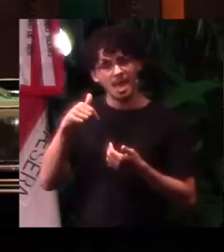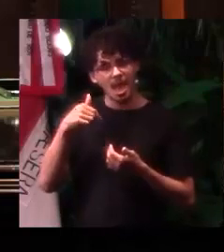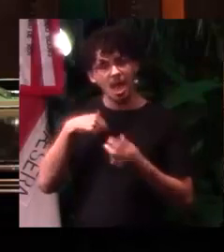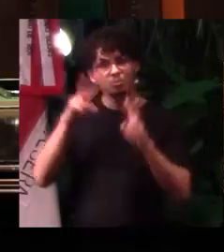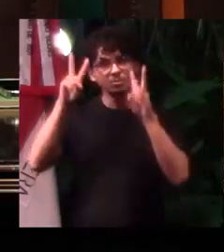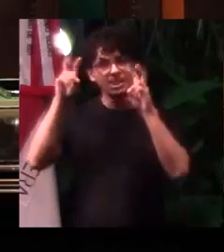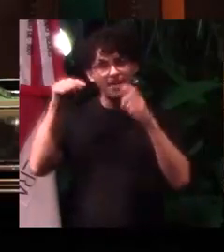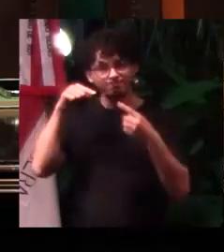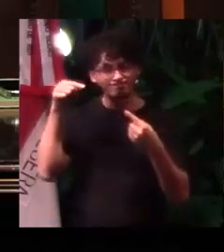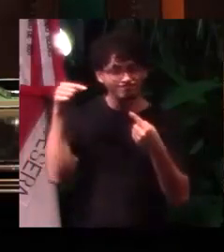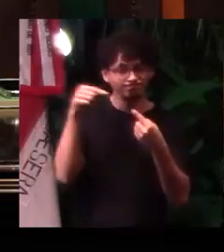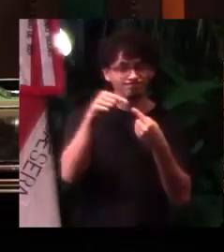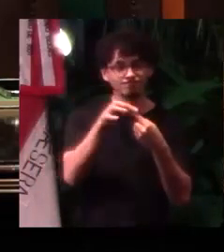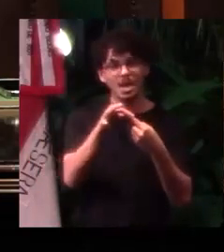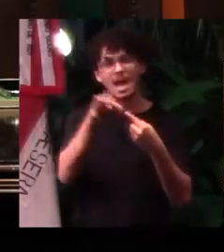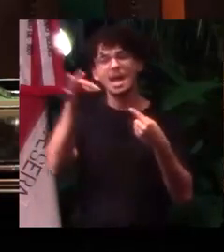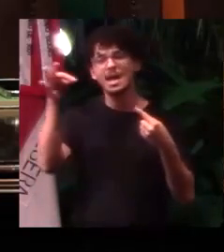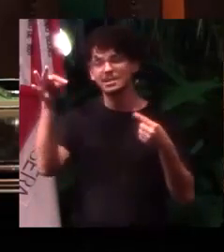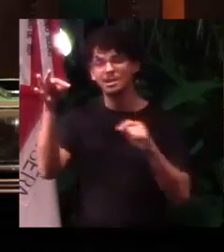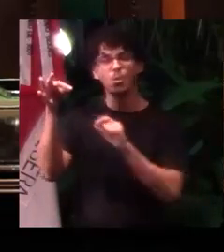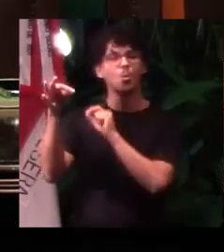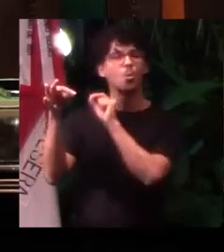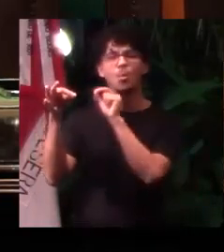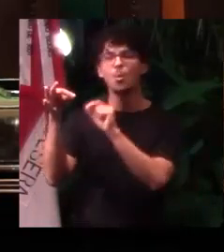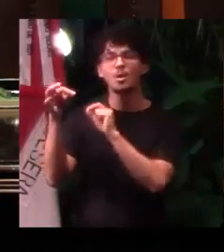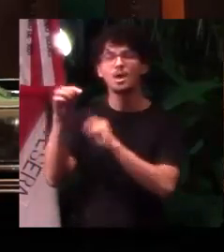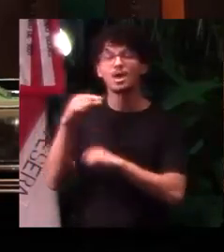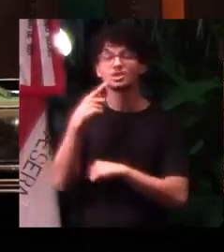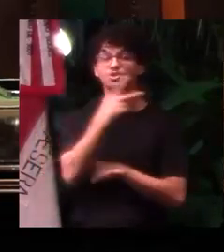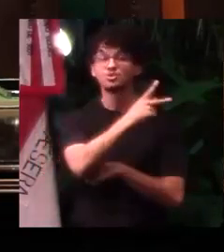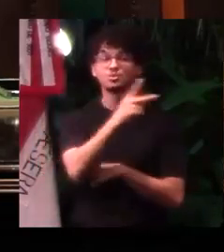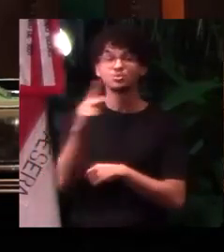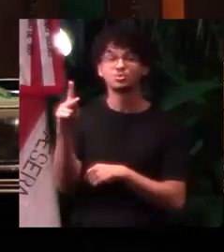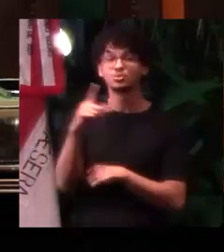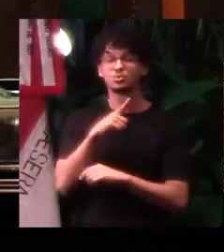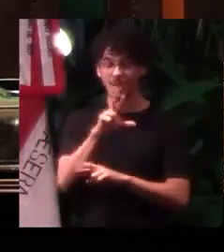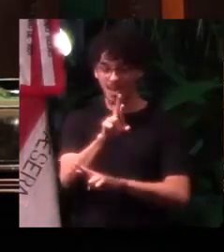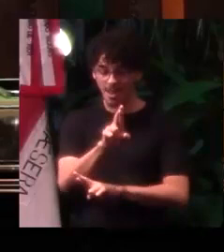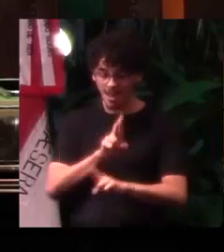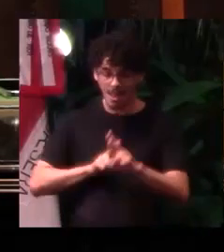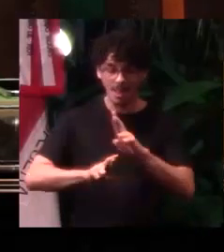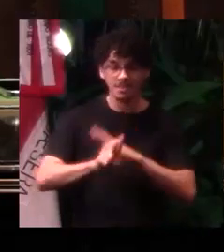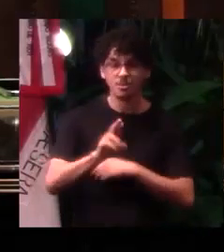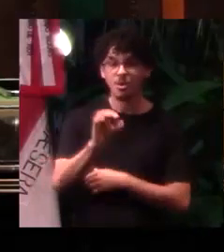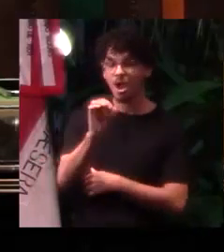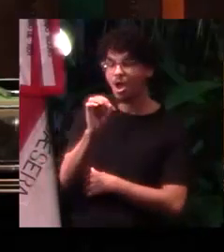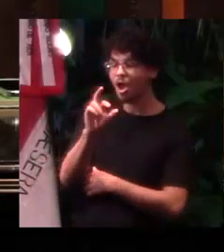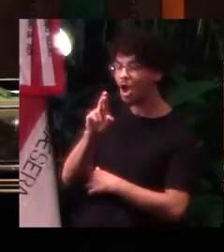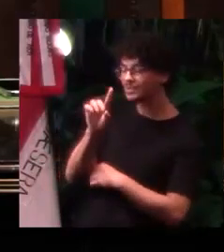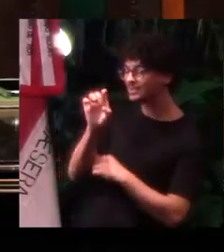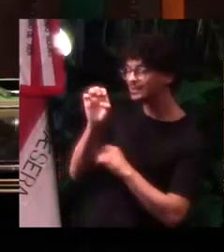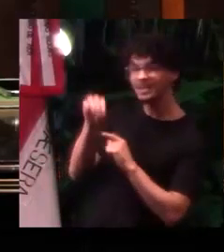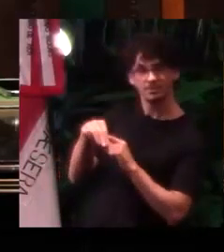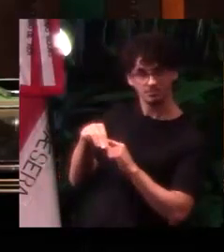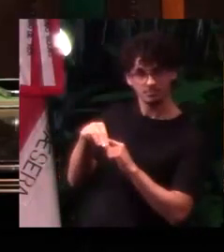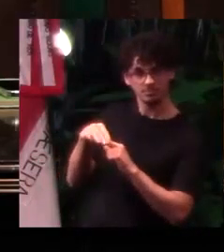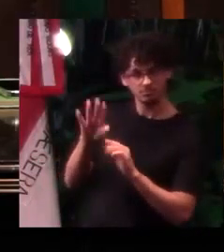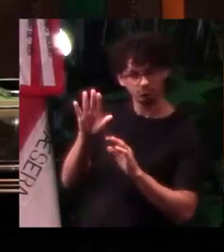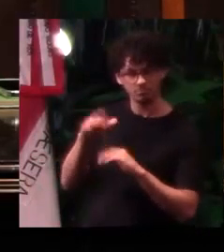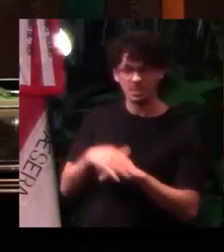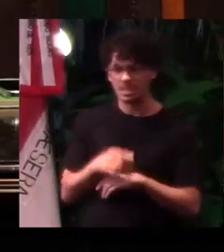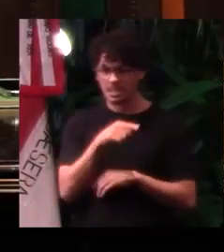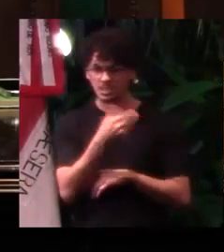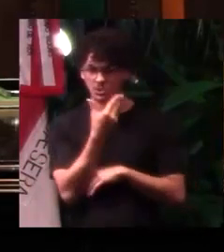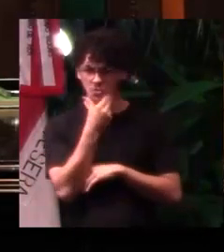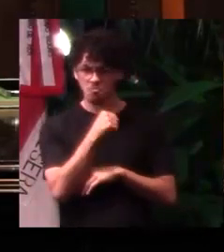seria exatamente essa. A sua relação com a ordem. Né? Esse pai, que era